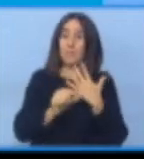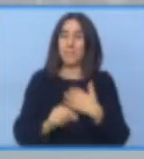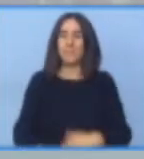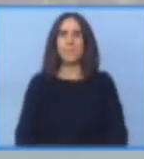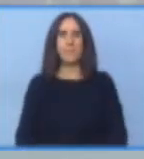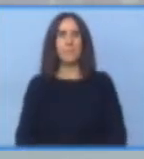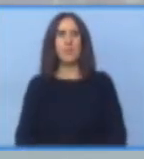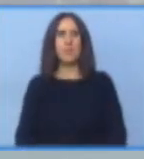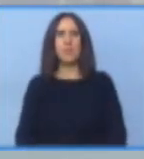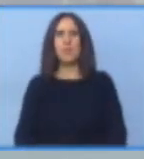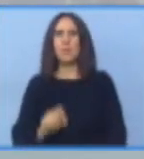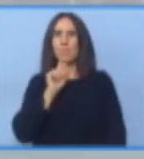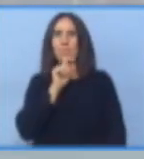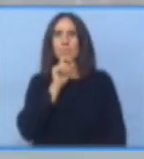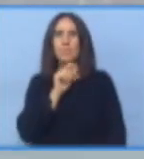Podemos